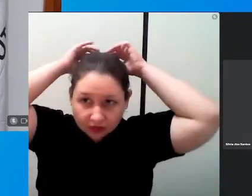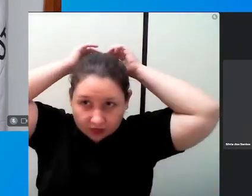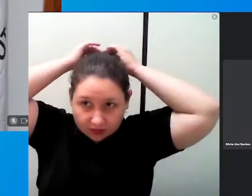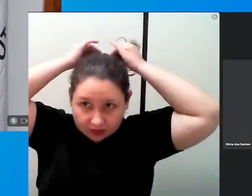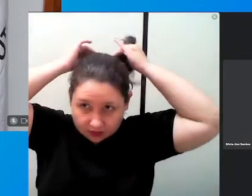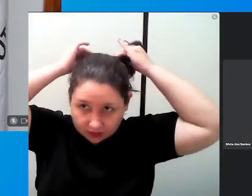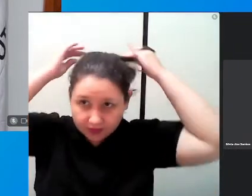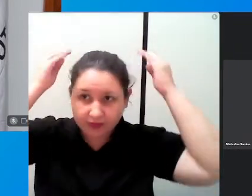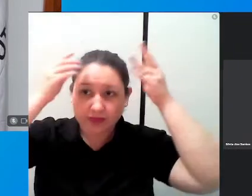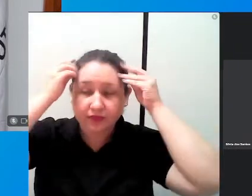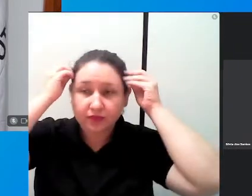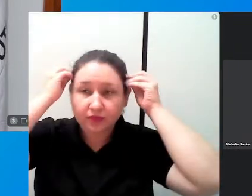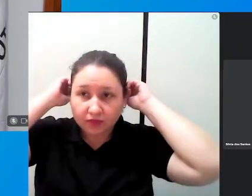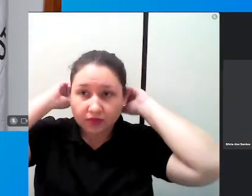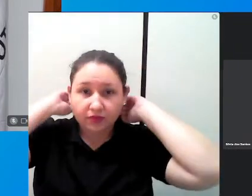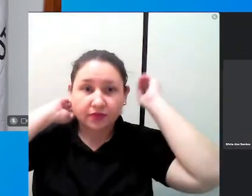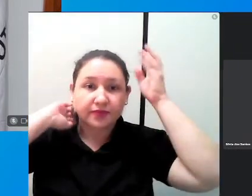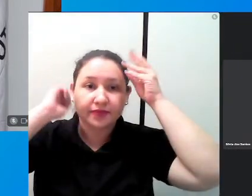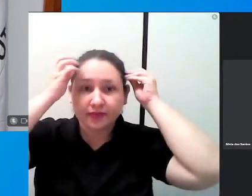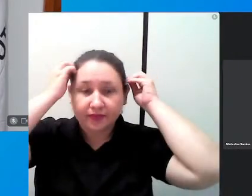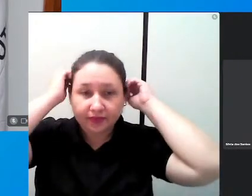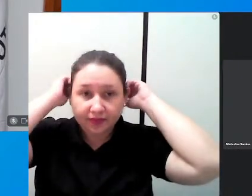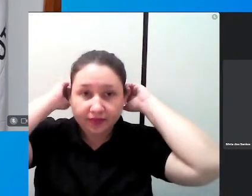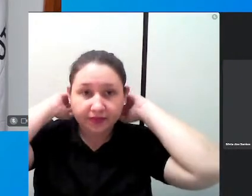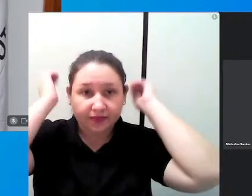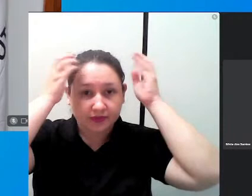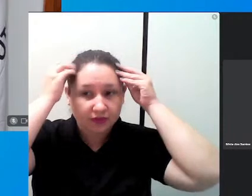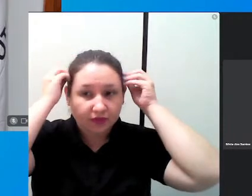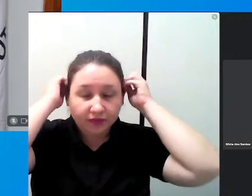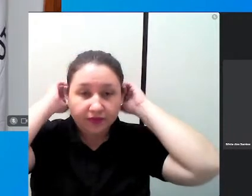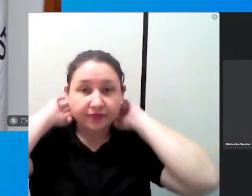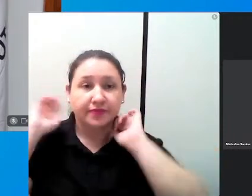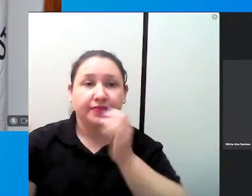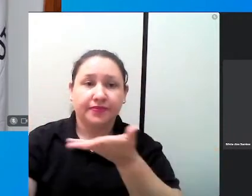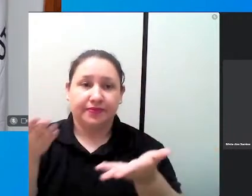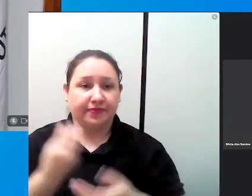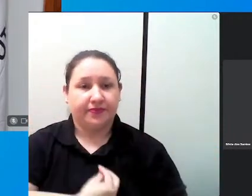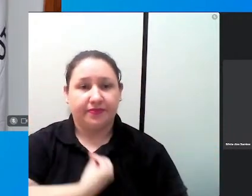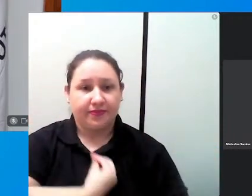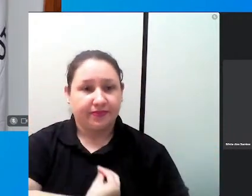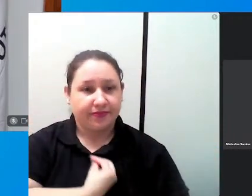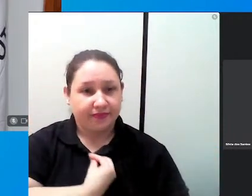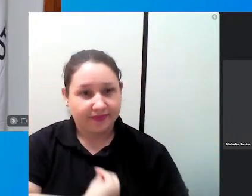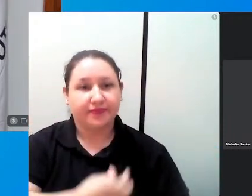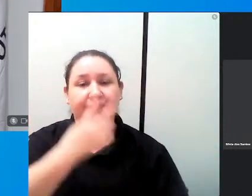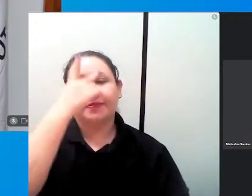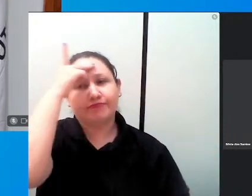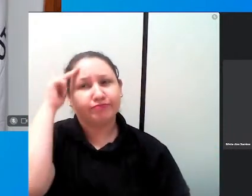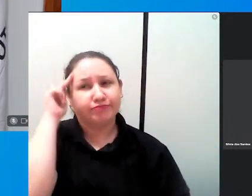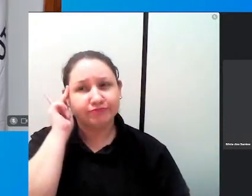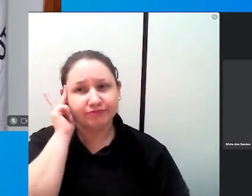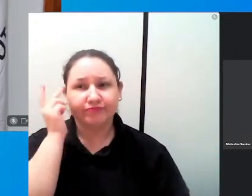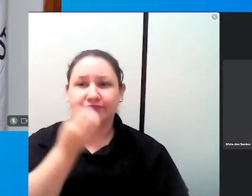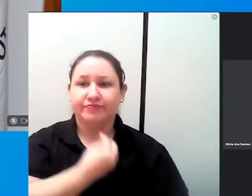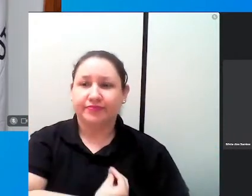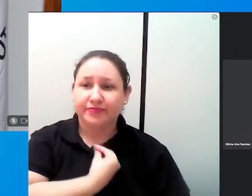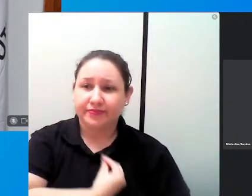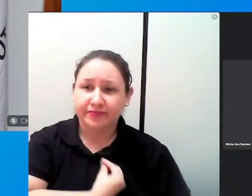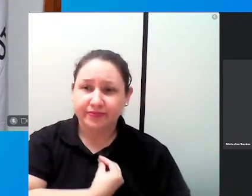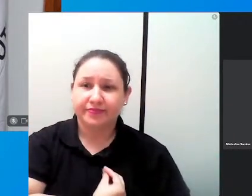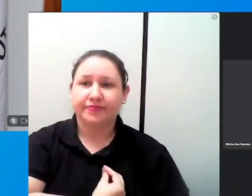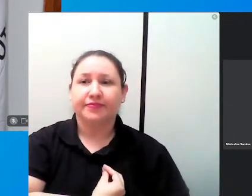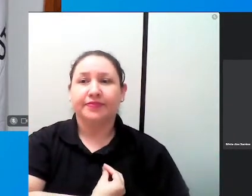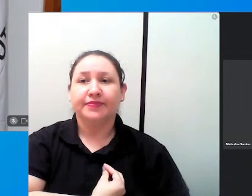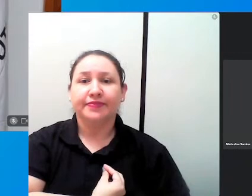Cumprimento aqui meus colegas, né, os pró-reitores, a pró-reitora de ensino, Lucilene,